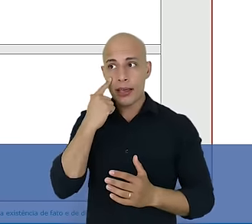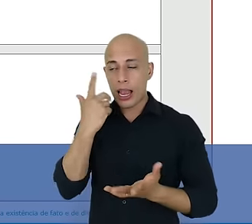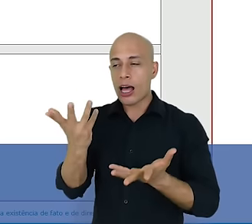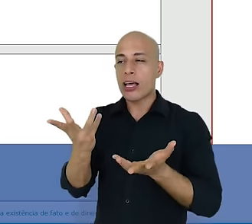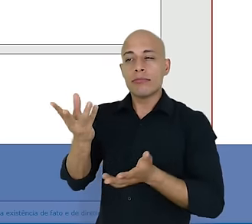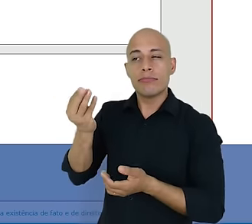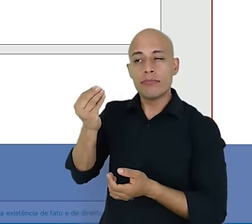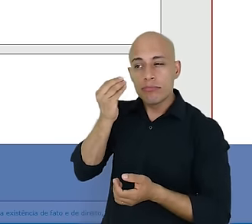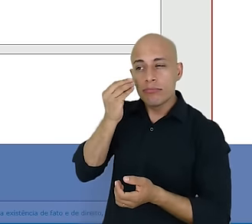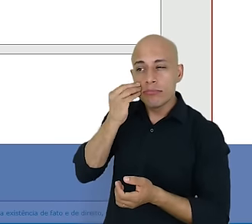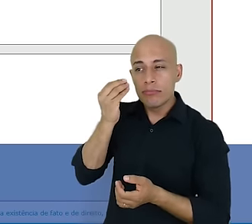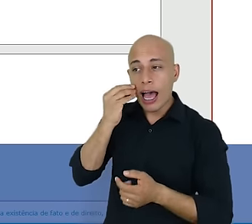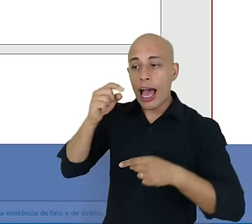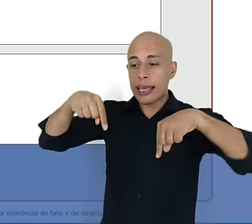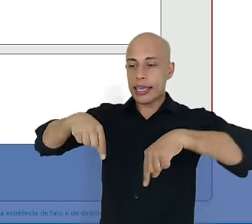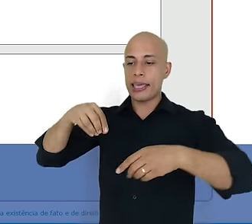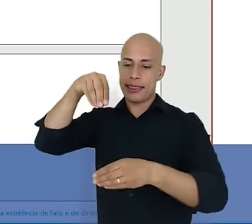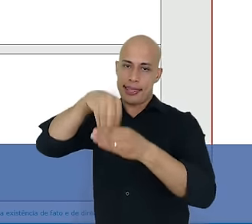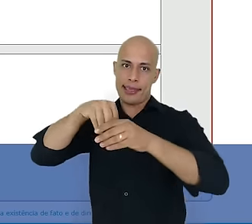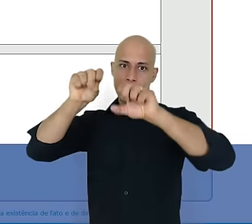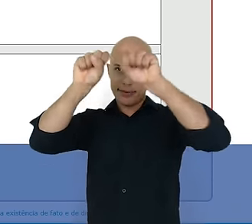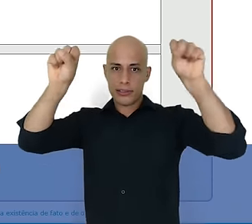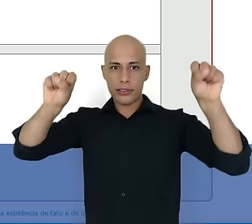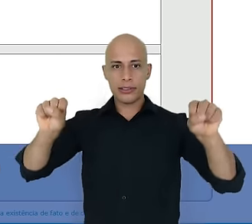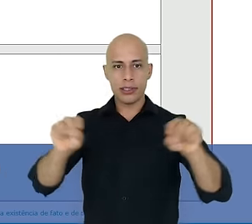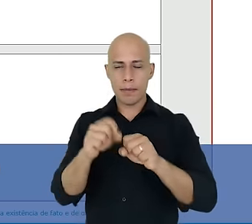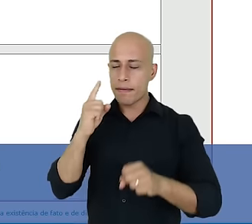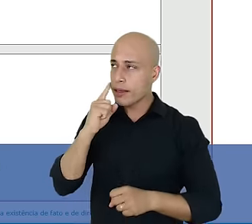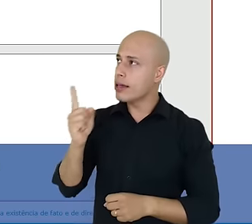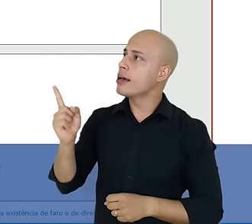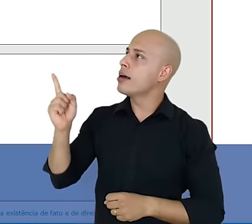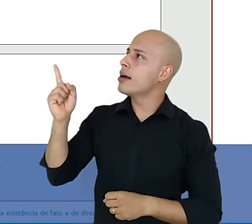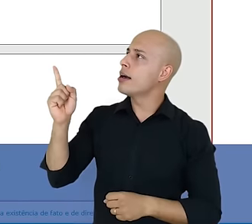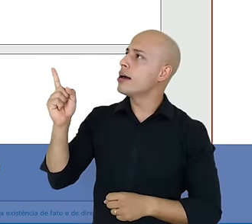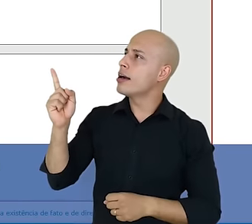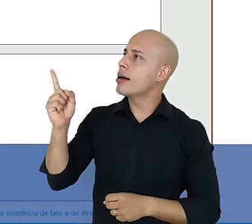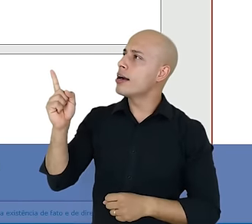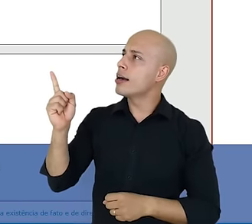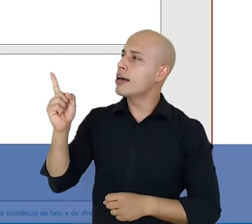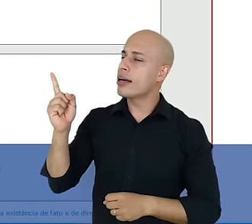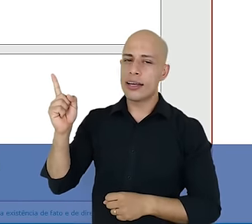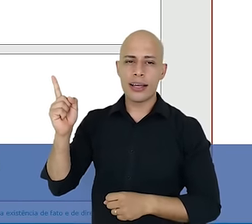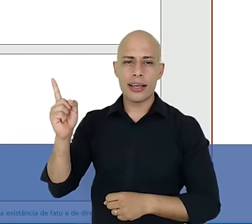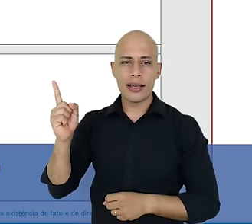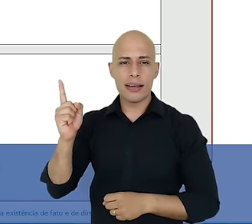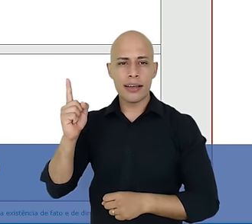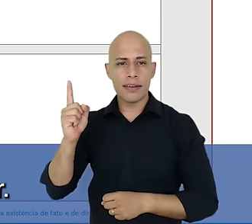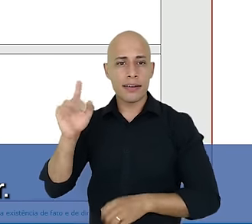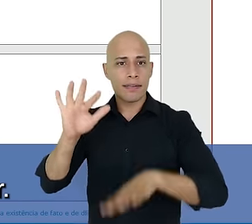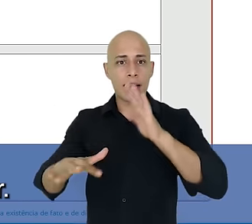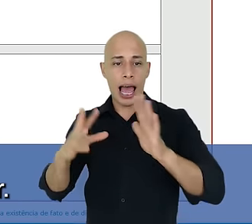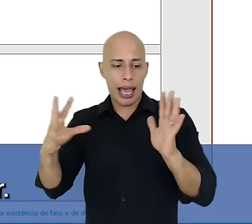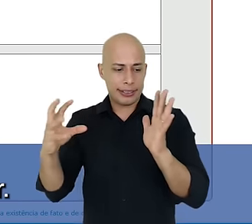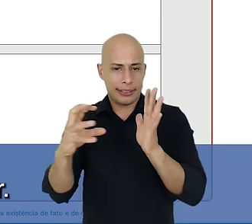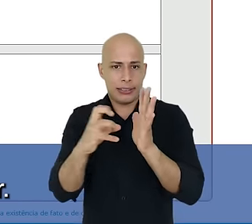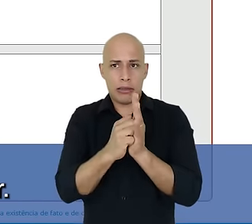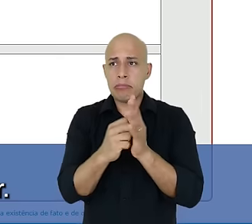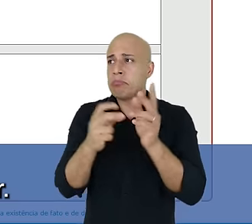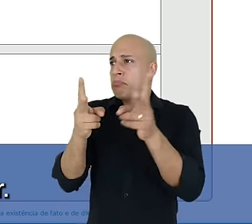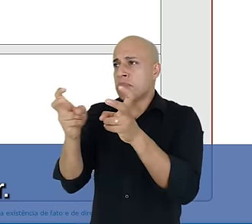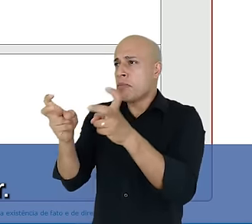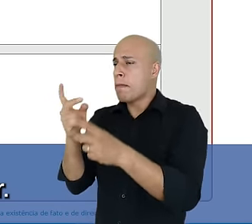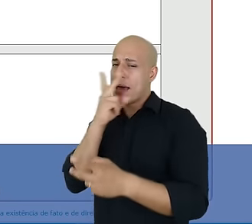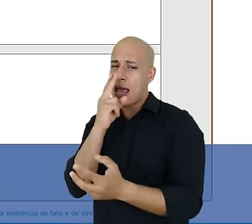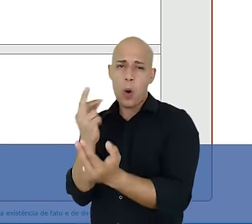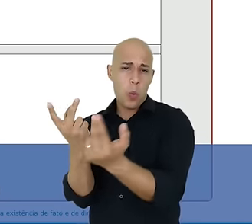do sistema né E nem se vocês tentarem observar nos nossos testes e tudo vocês não vão perceber essa inscrição é uma outra